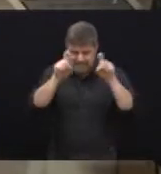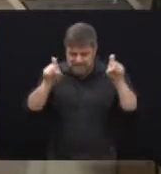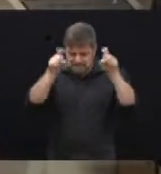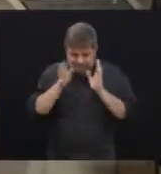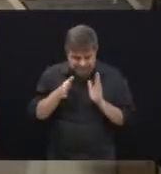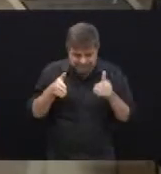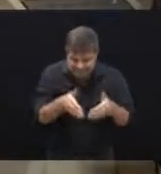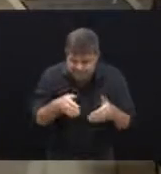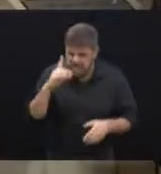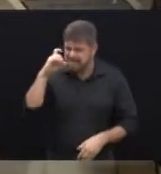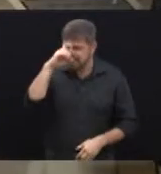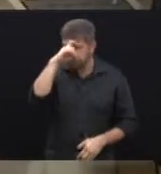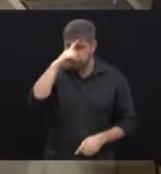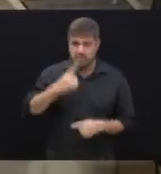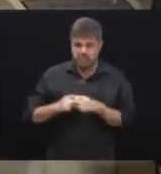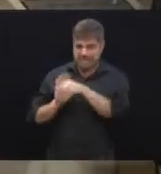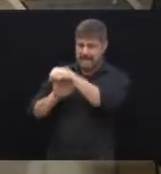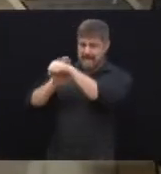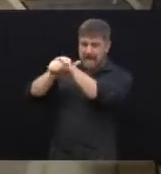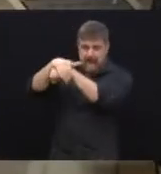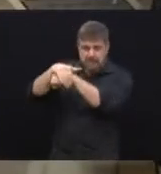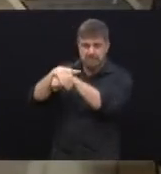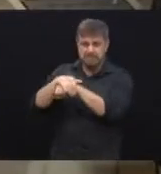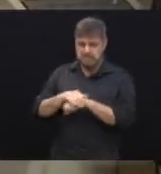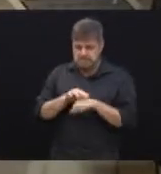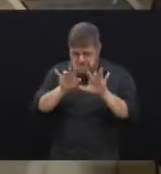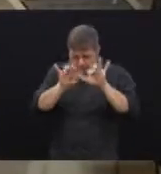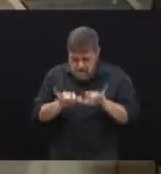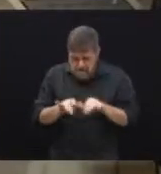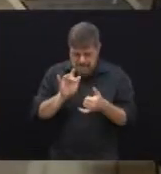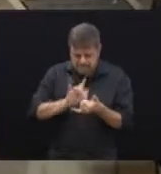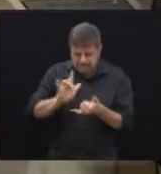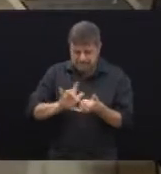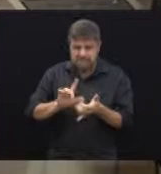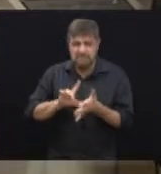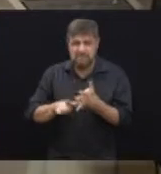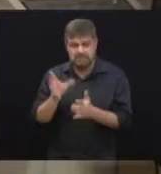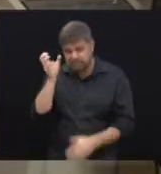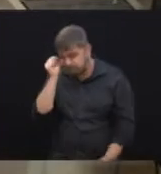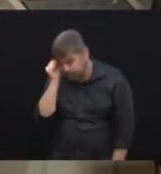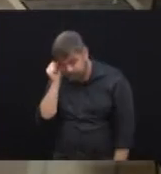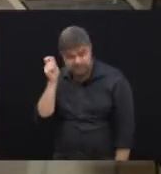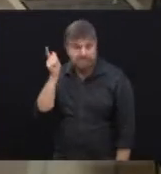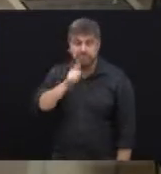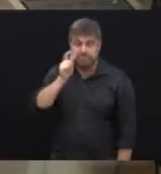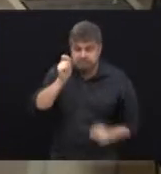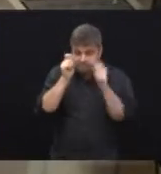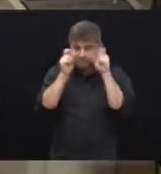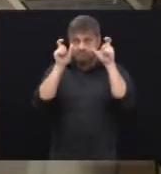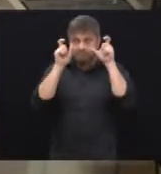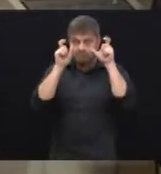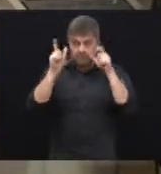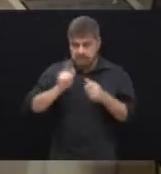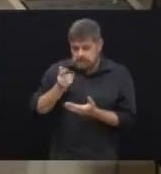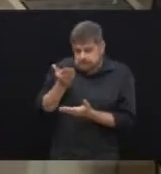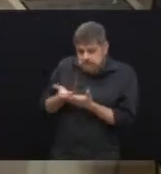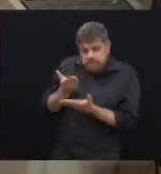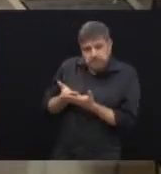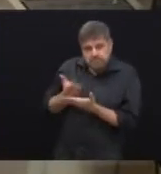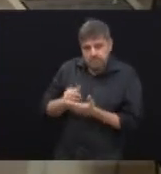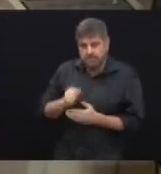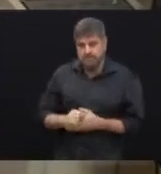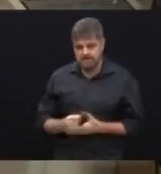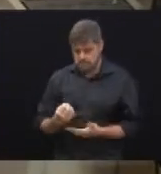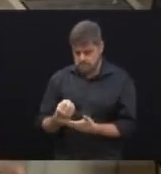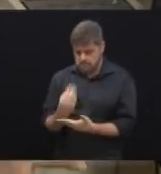concentração, dificuldade porque ficam até a noite no computador e nos eletrônicos, dificuldade para dormir. Então a gente tem alguns estudos